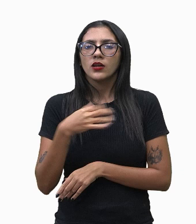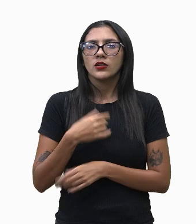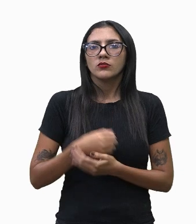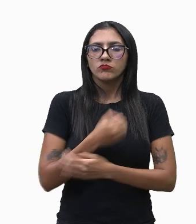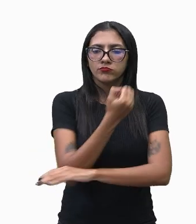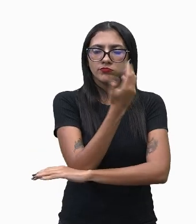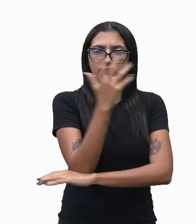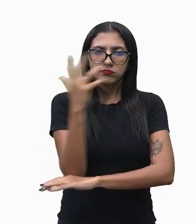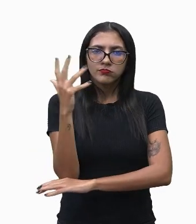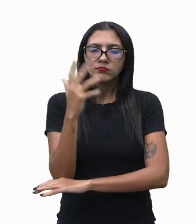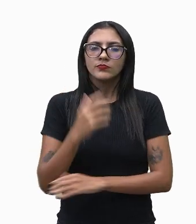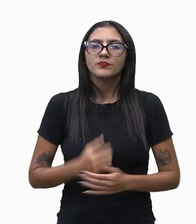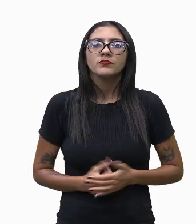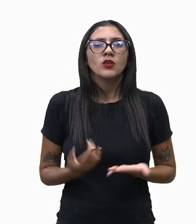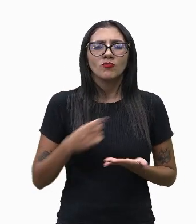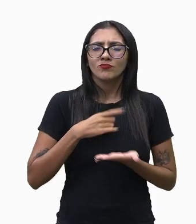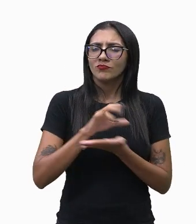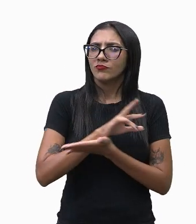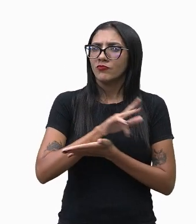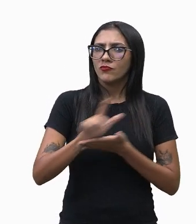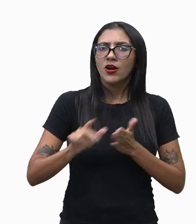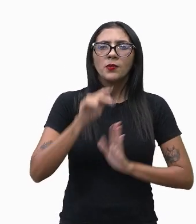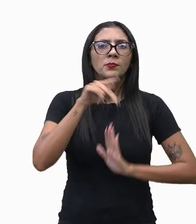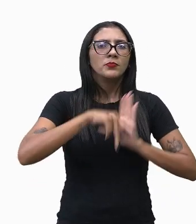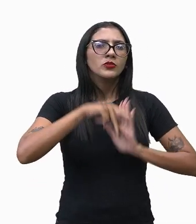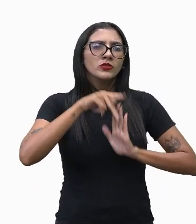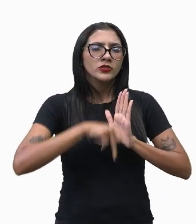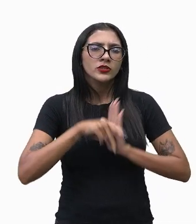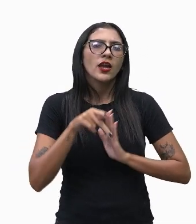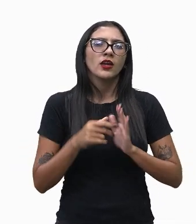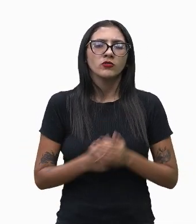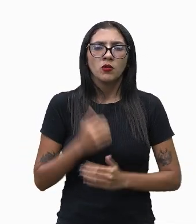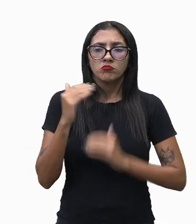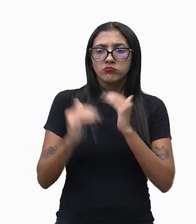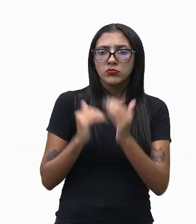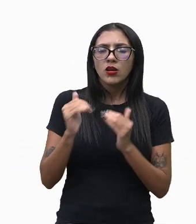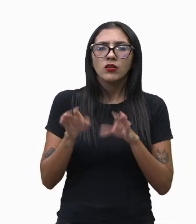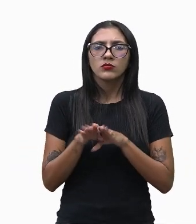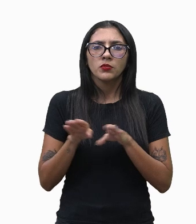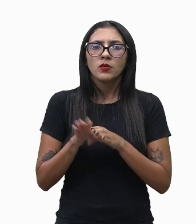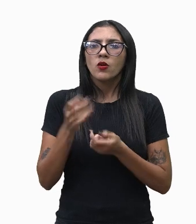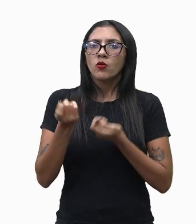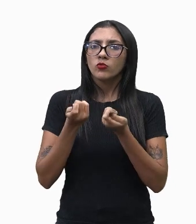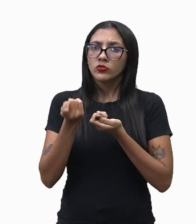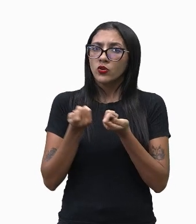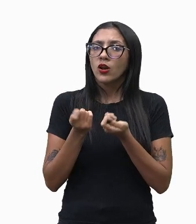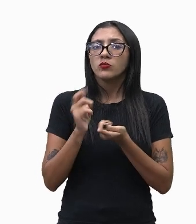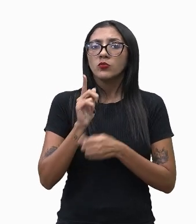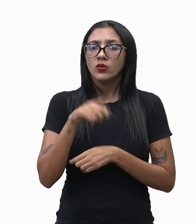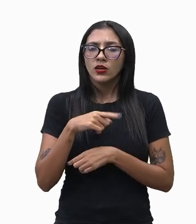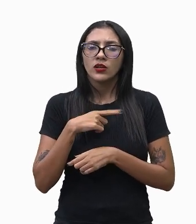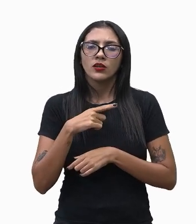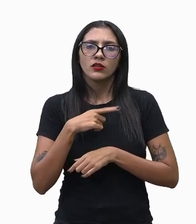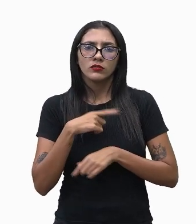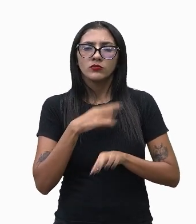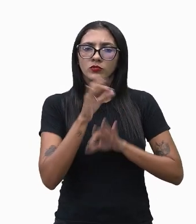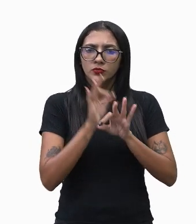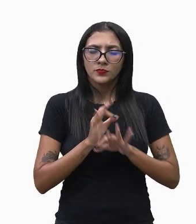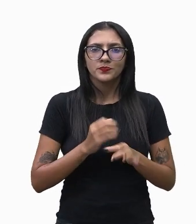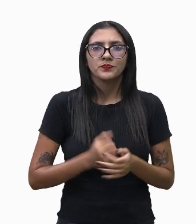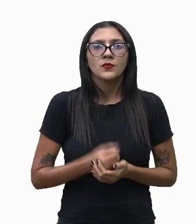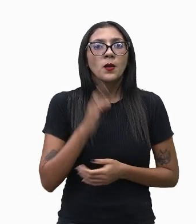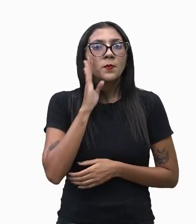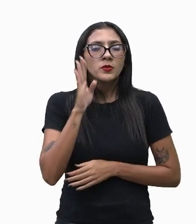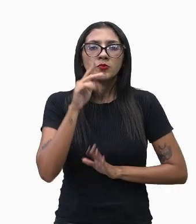temos vários projetos desenvolvidos, né, geridos pelas organizações não governamentais, principalmente